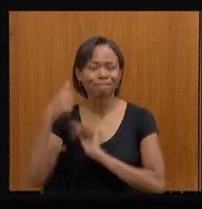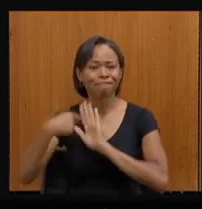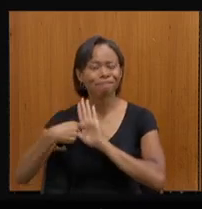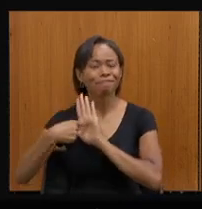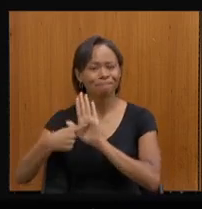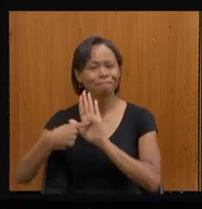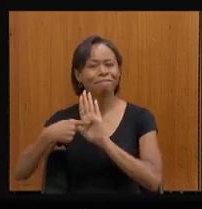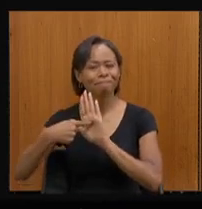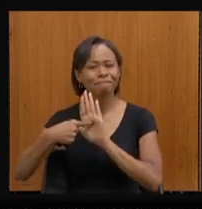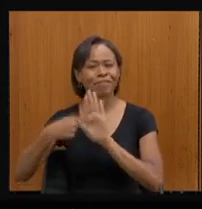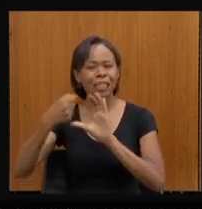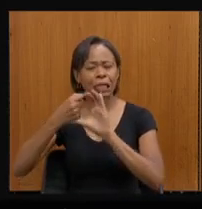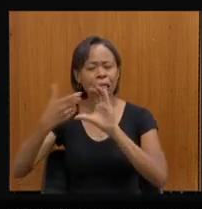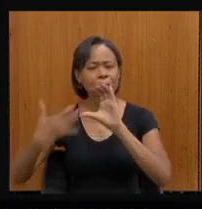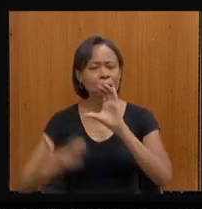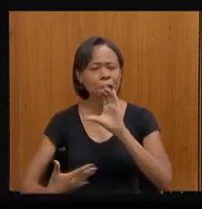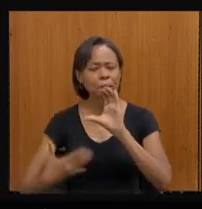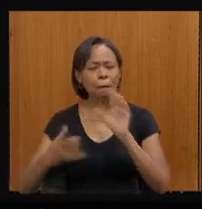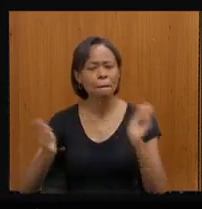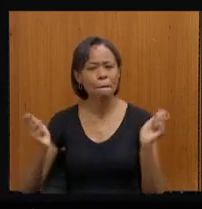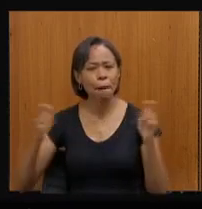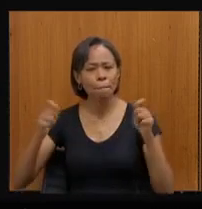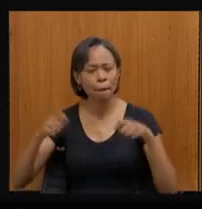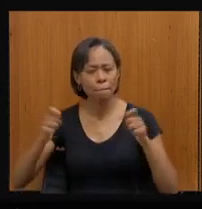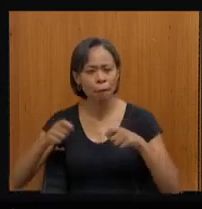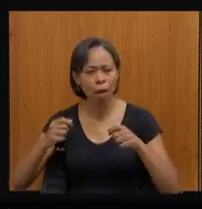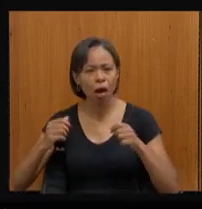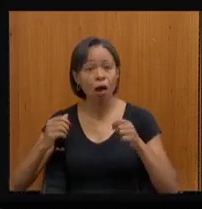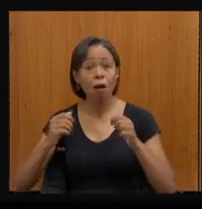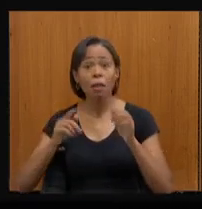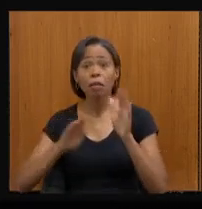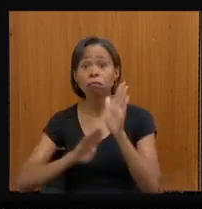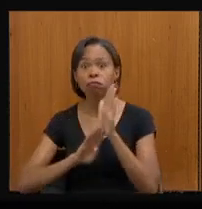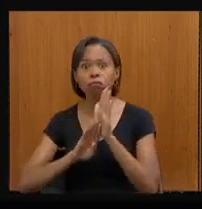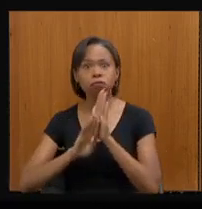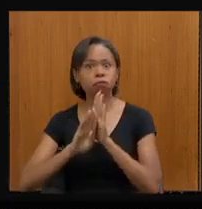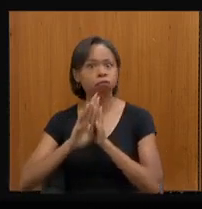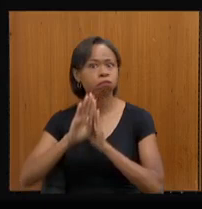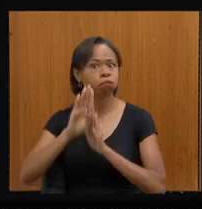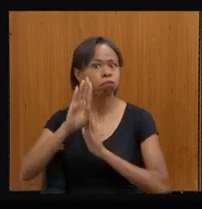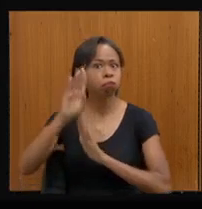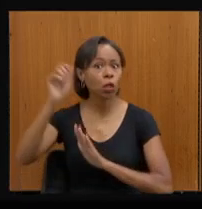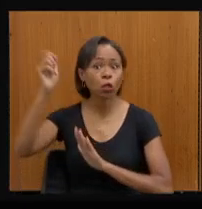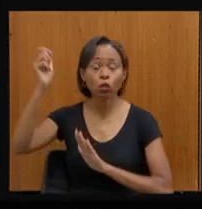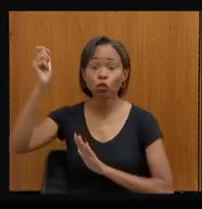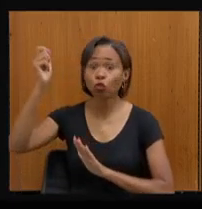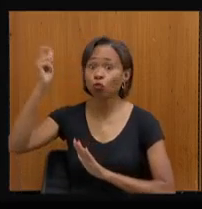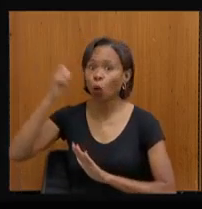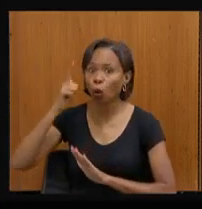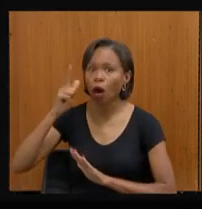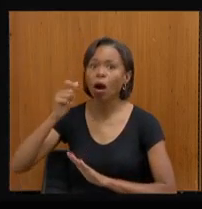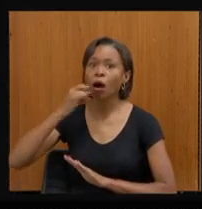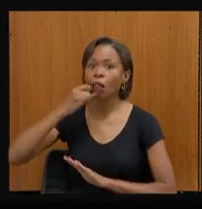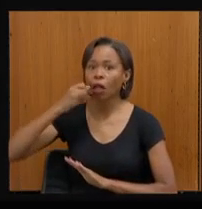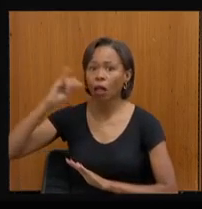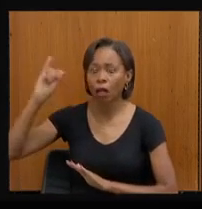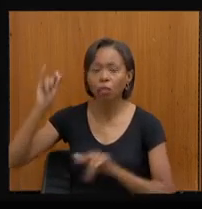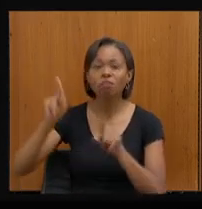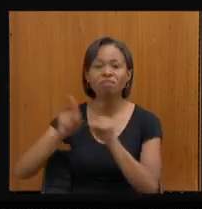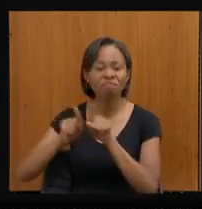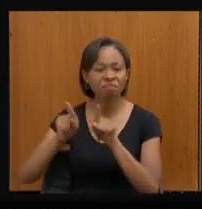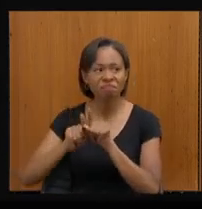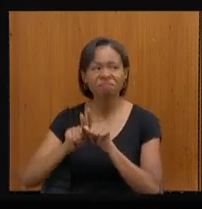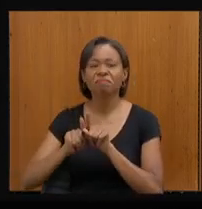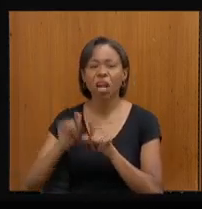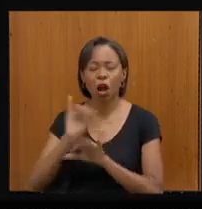Jesus a energia eólica é o crescimento da energia solar de roupa Então você já pode ter estabilidade